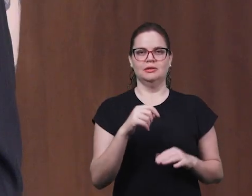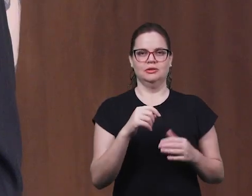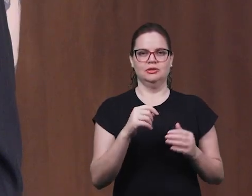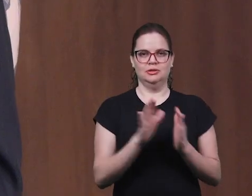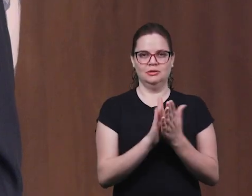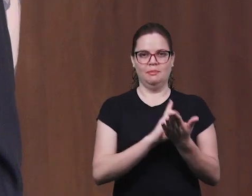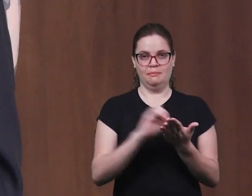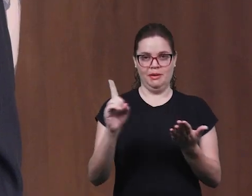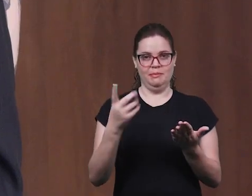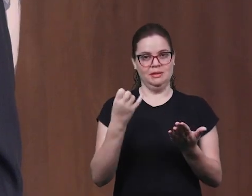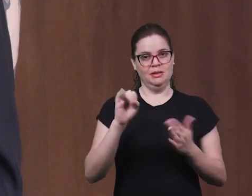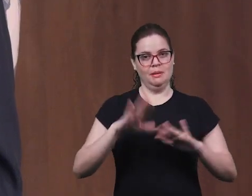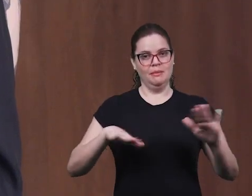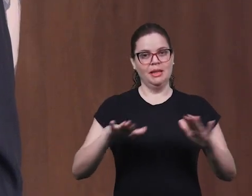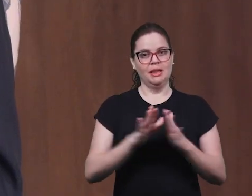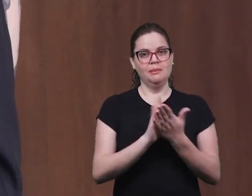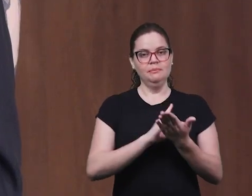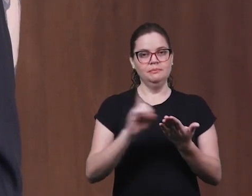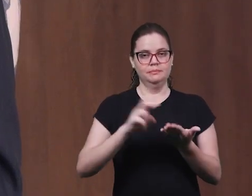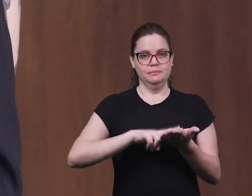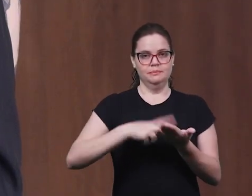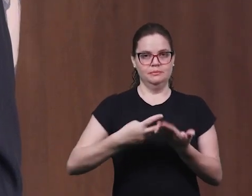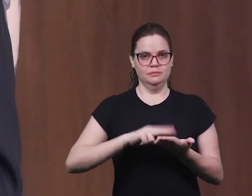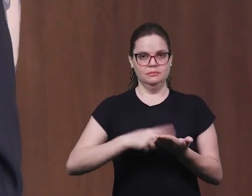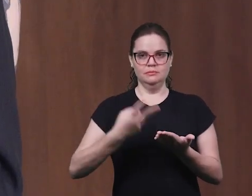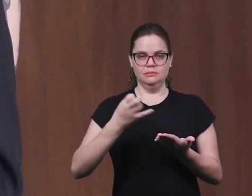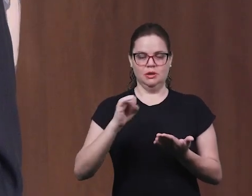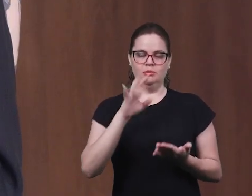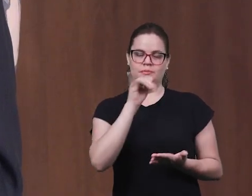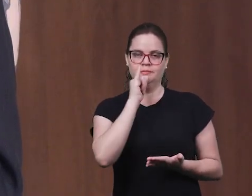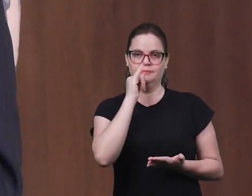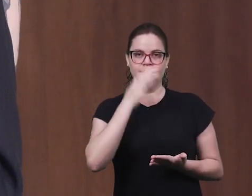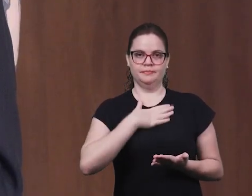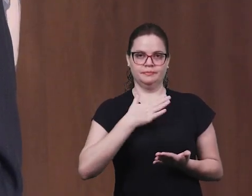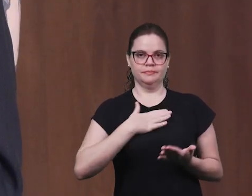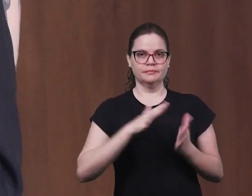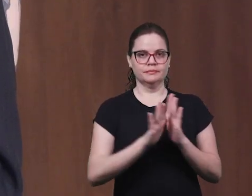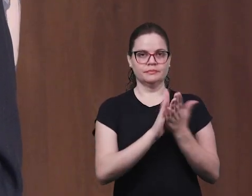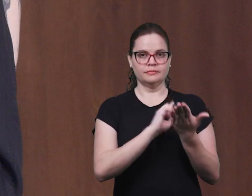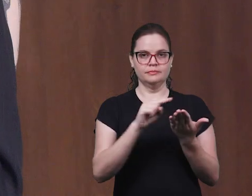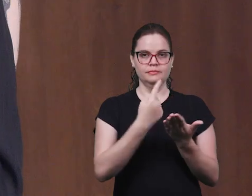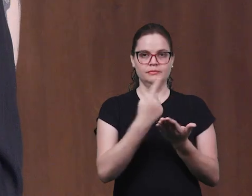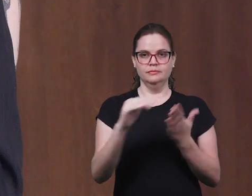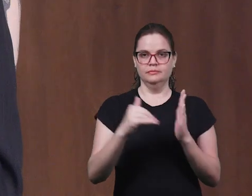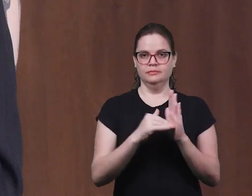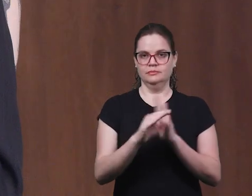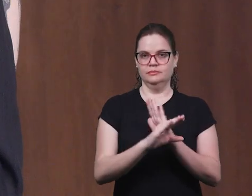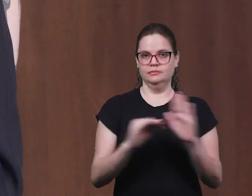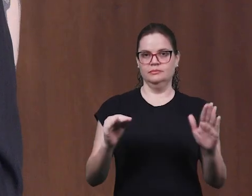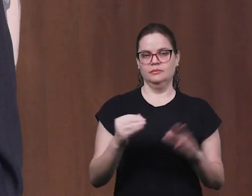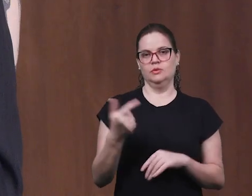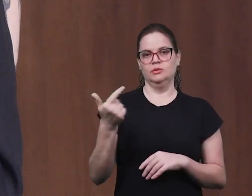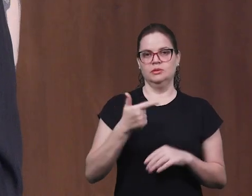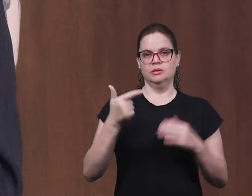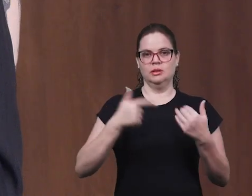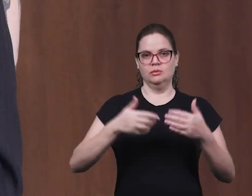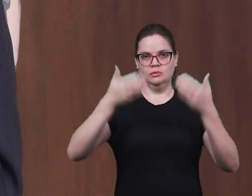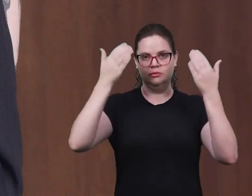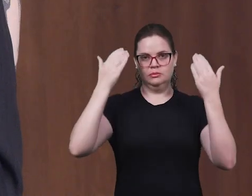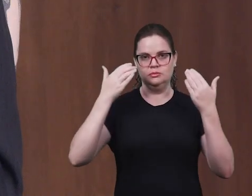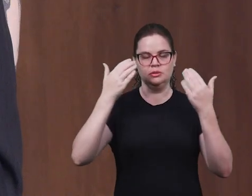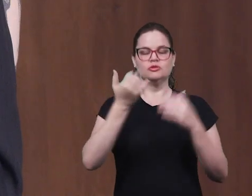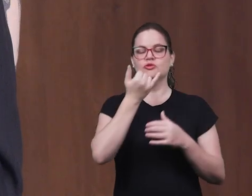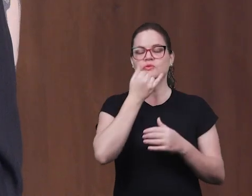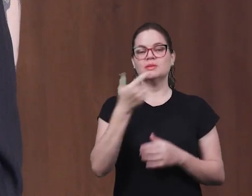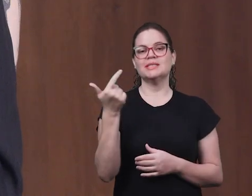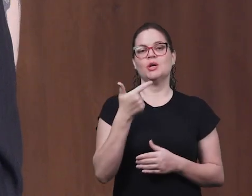exemplo, se você abrir nesse texto, que é o último capítulo do segundo livro das